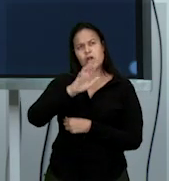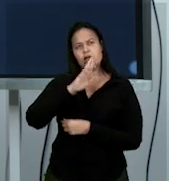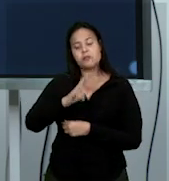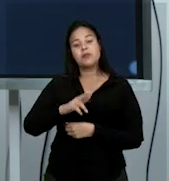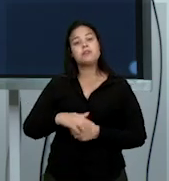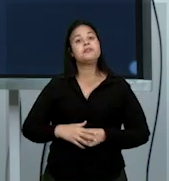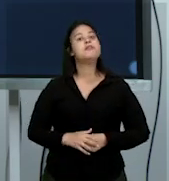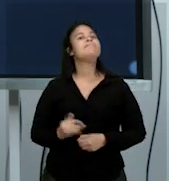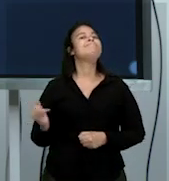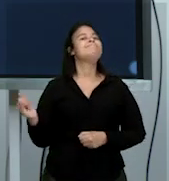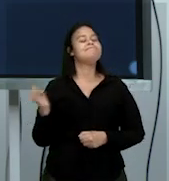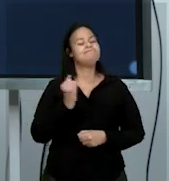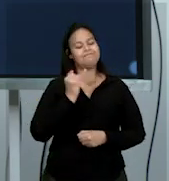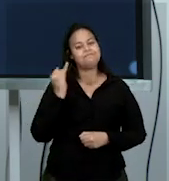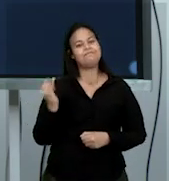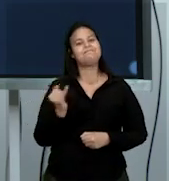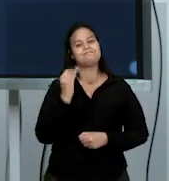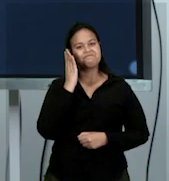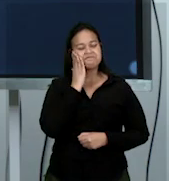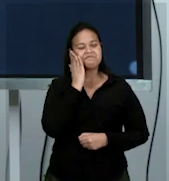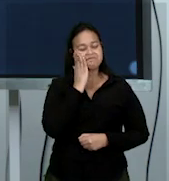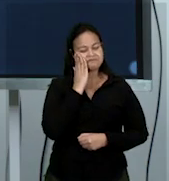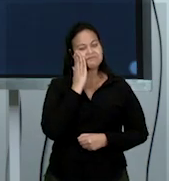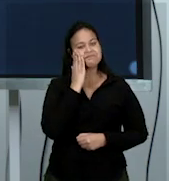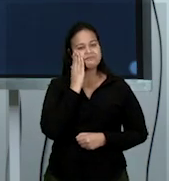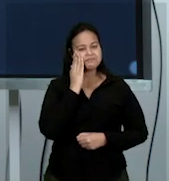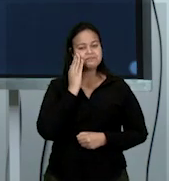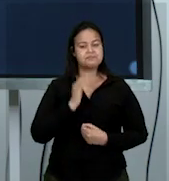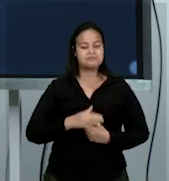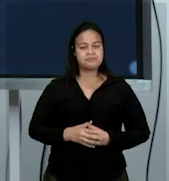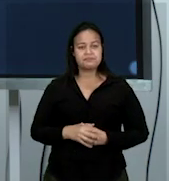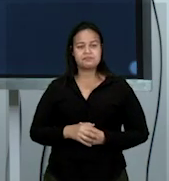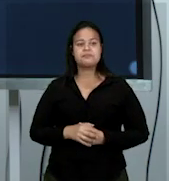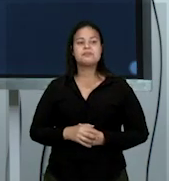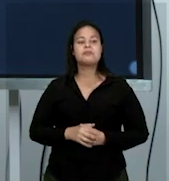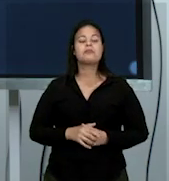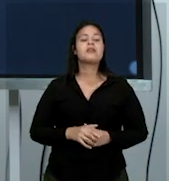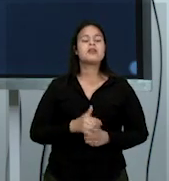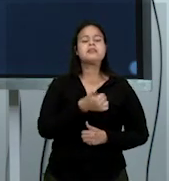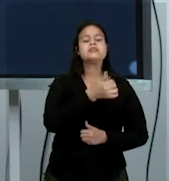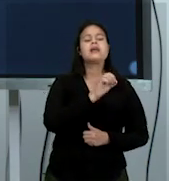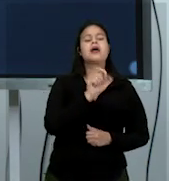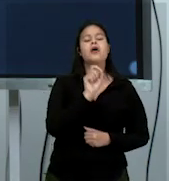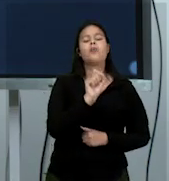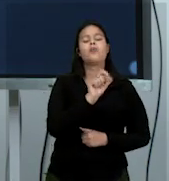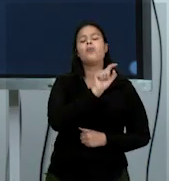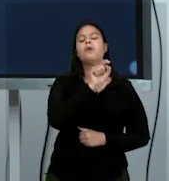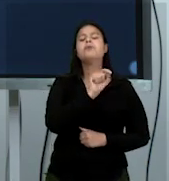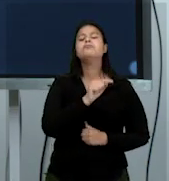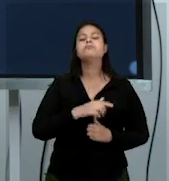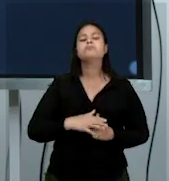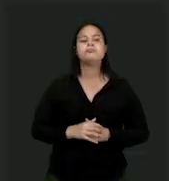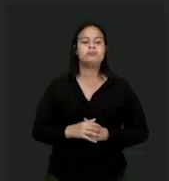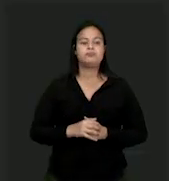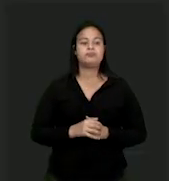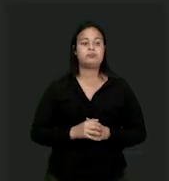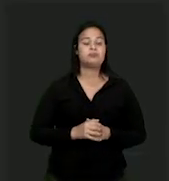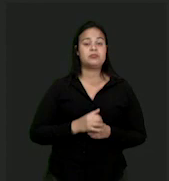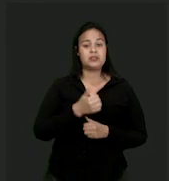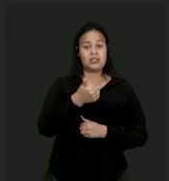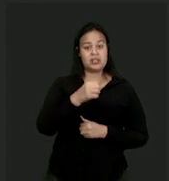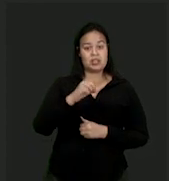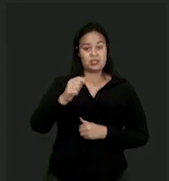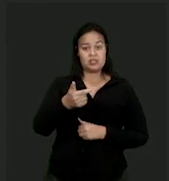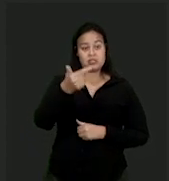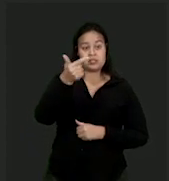importante você saber pensar nessa resposta. Então o que é o 100? Eu posso pensar da seguinte forma: 10 elevado a